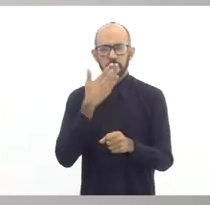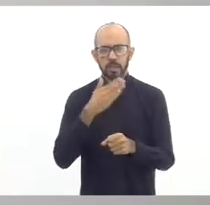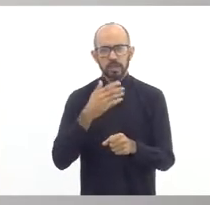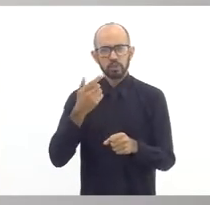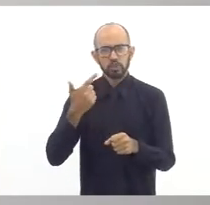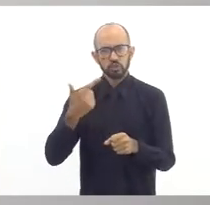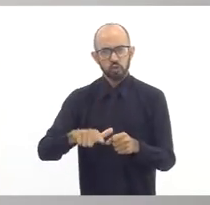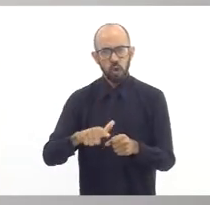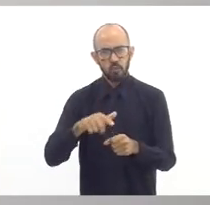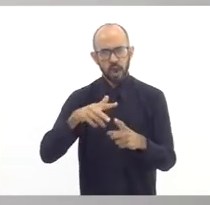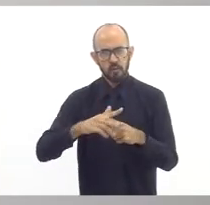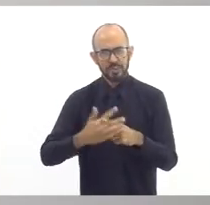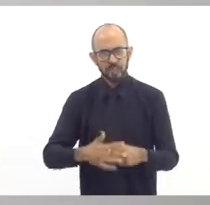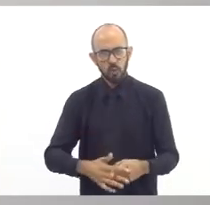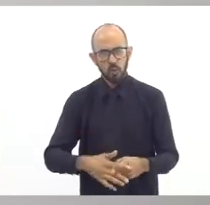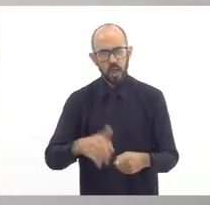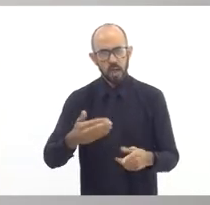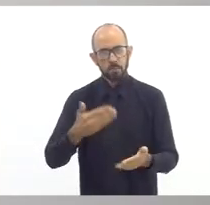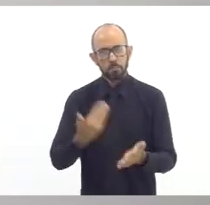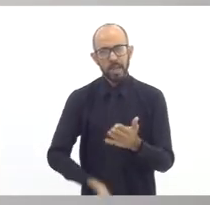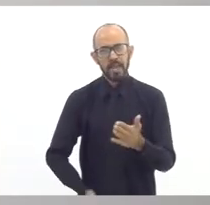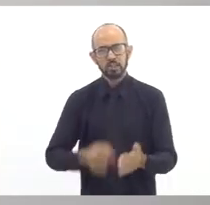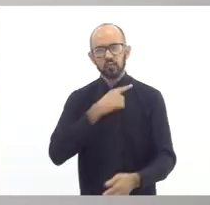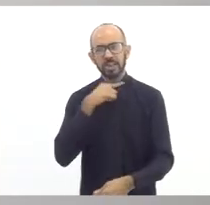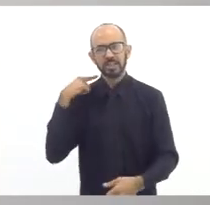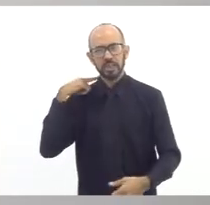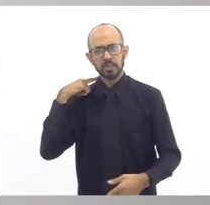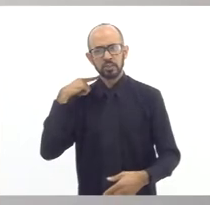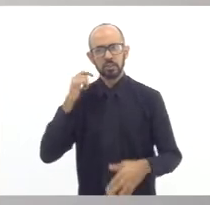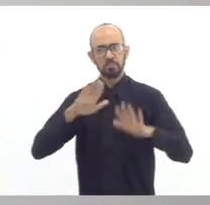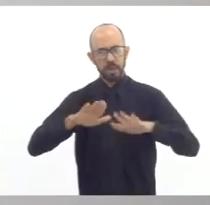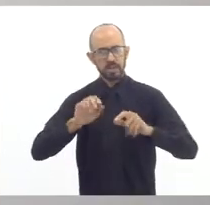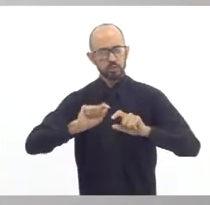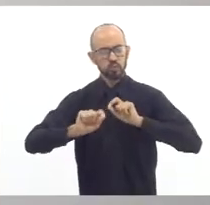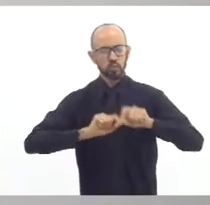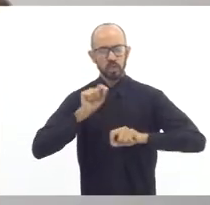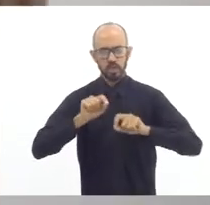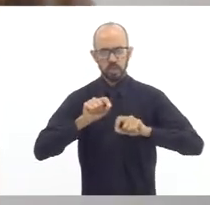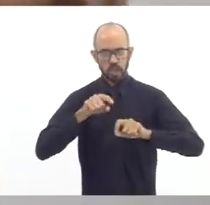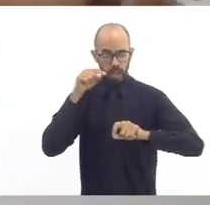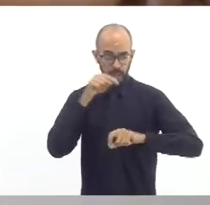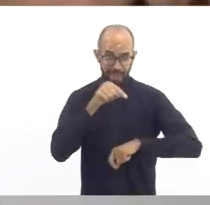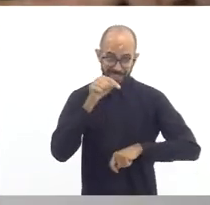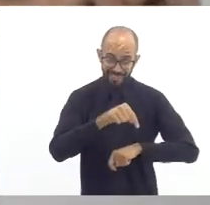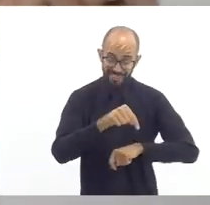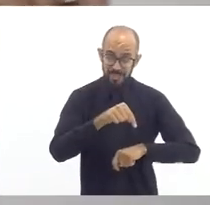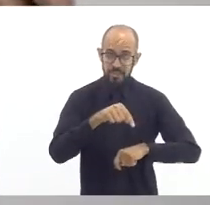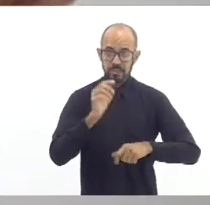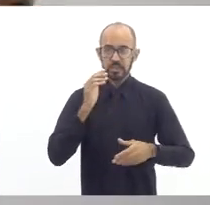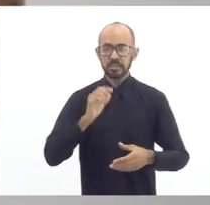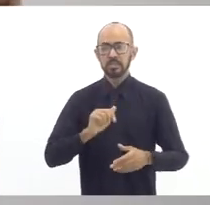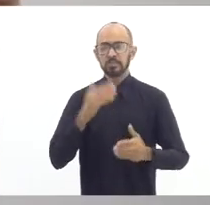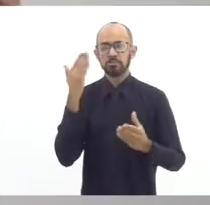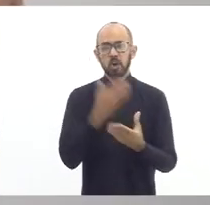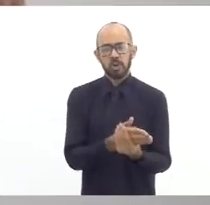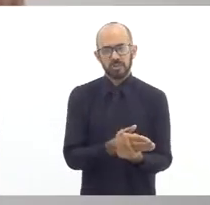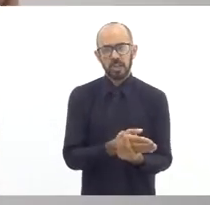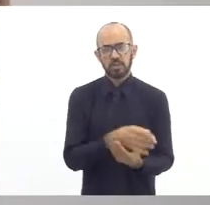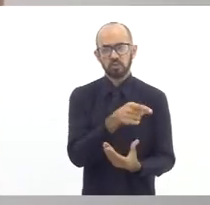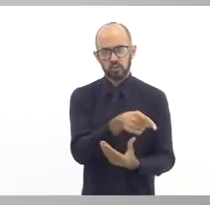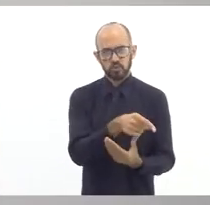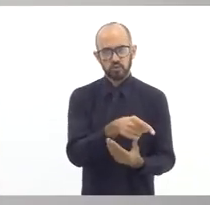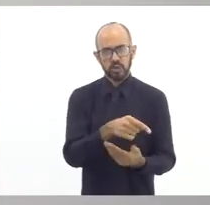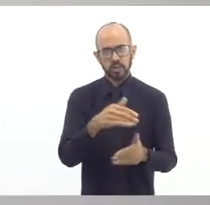os 10 anos, então perdeu a validade. Quer dizer, isto daí, são esses procedimentos que, inclusive,